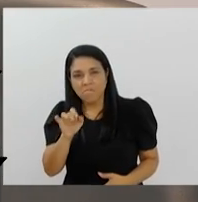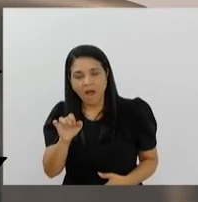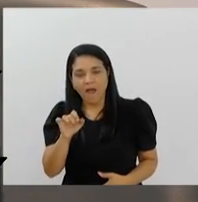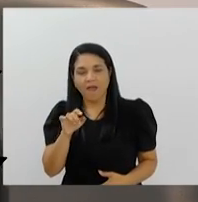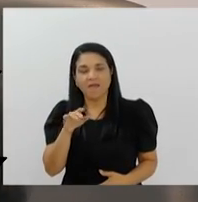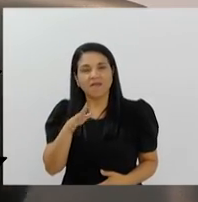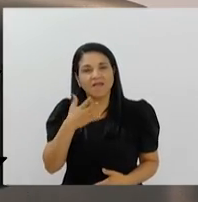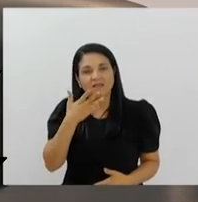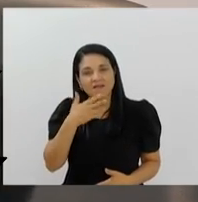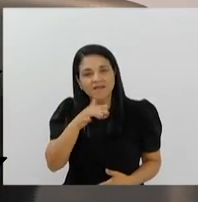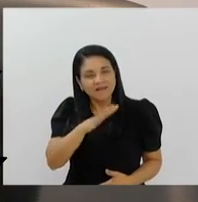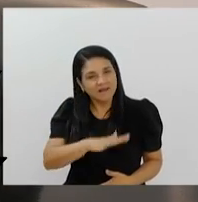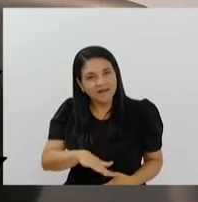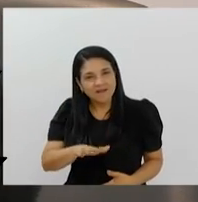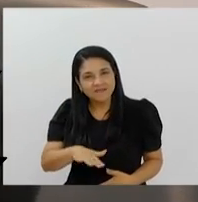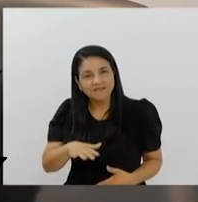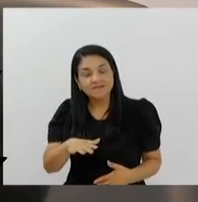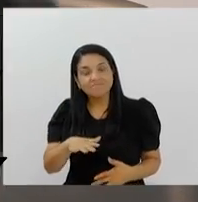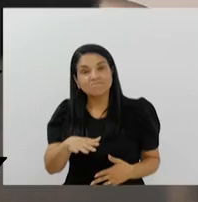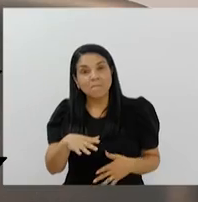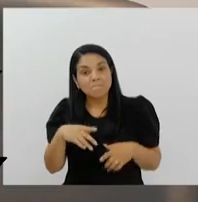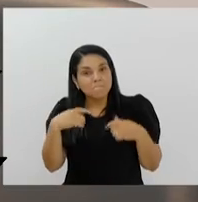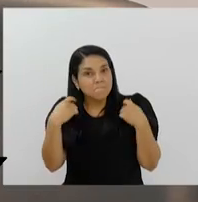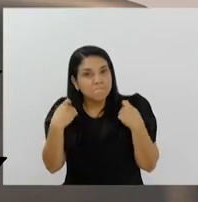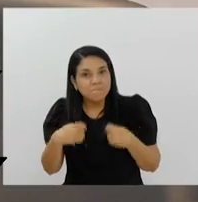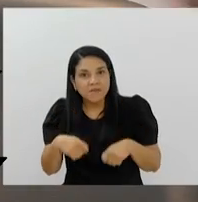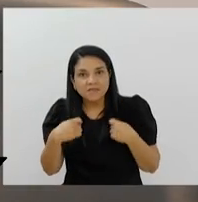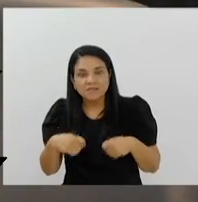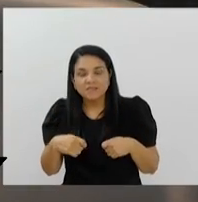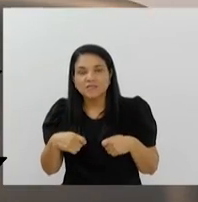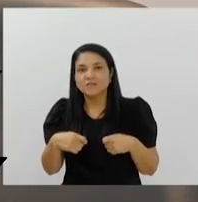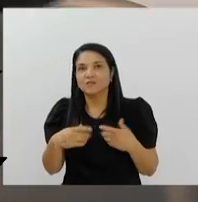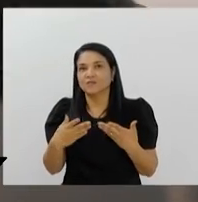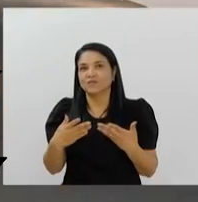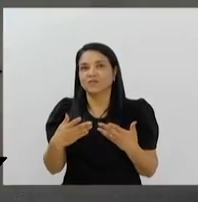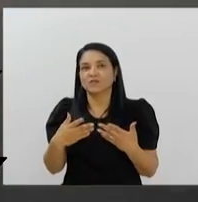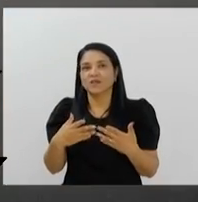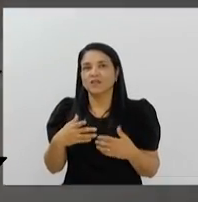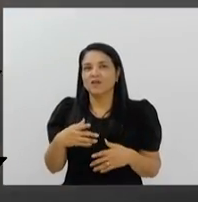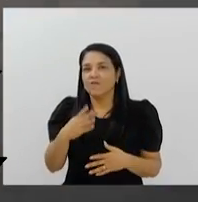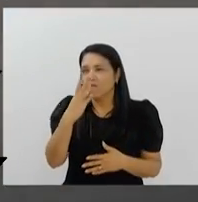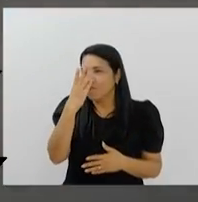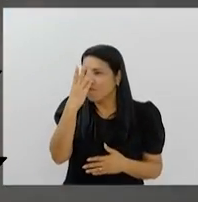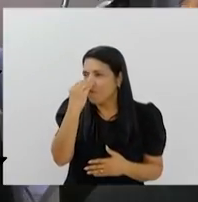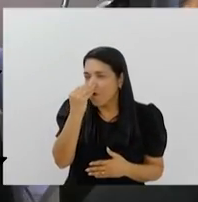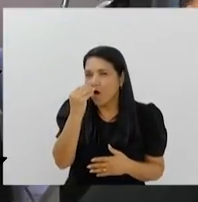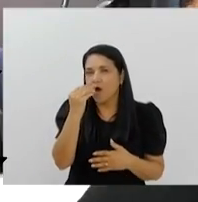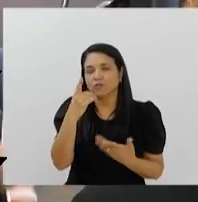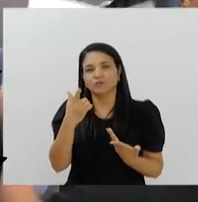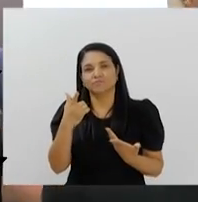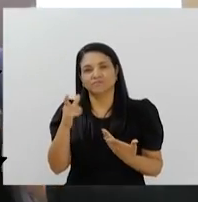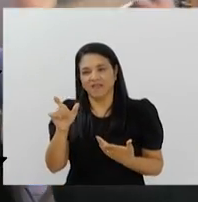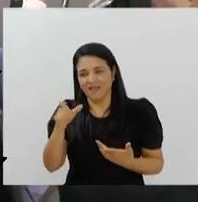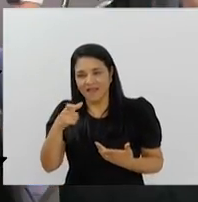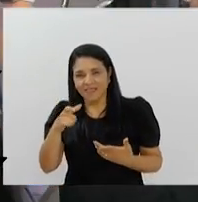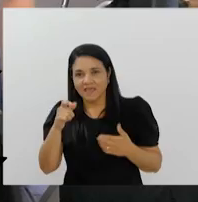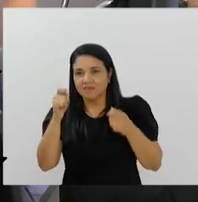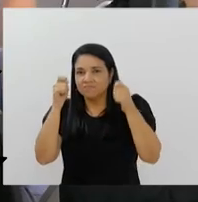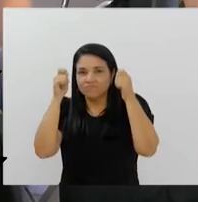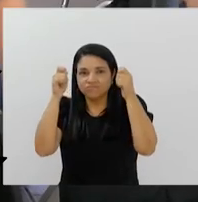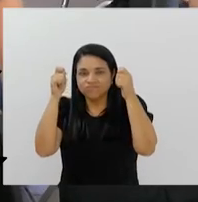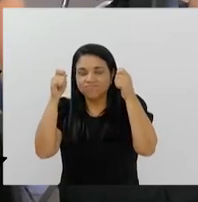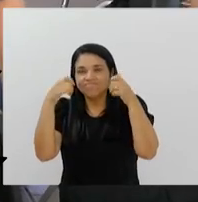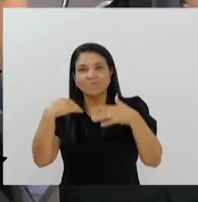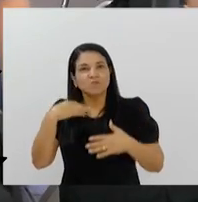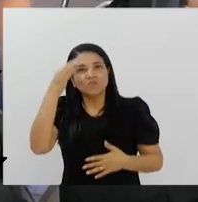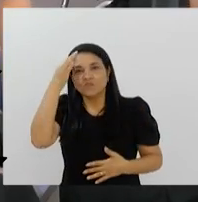crianças que precisam as fotos as carteirinhas erguidas isso me causa um eu não consigo